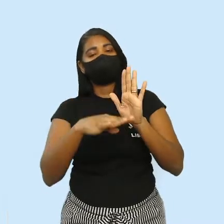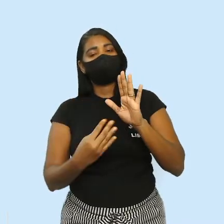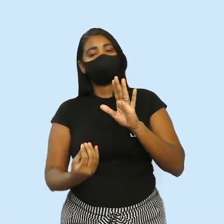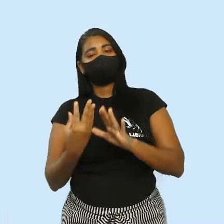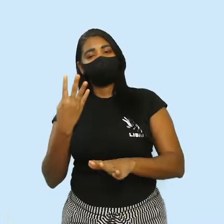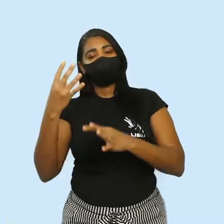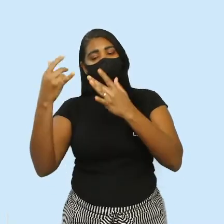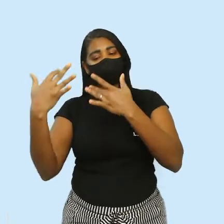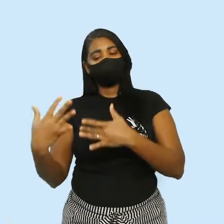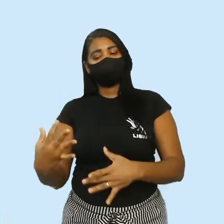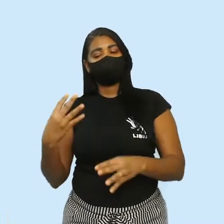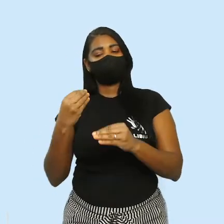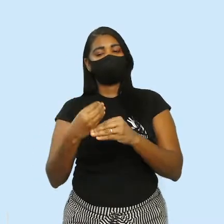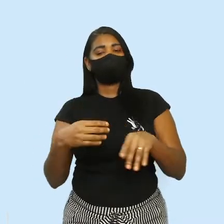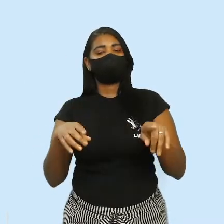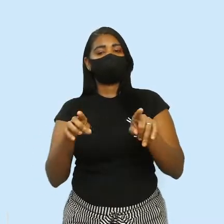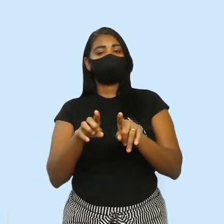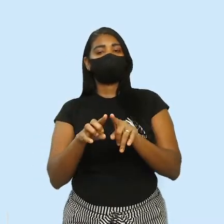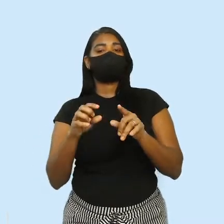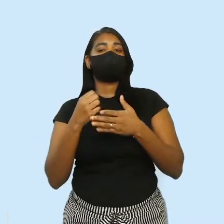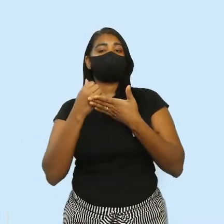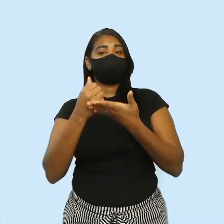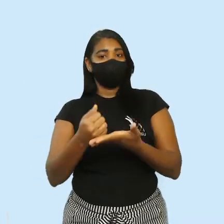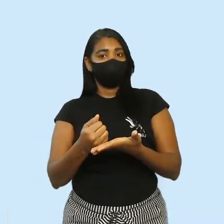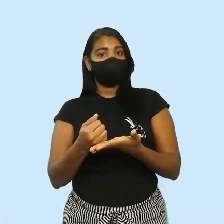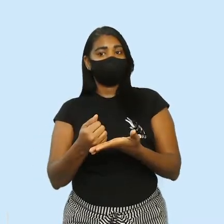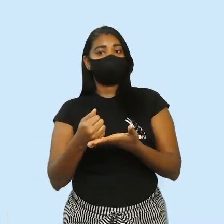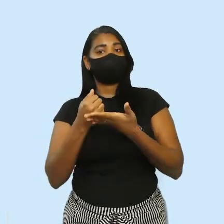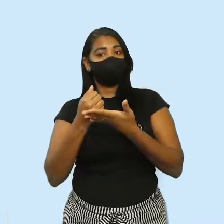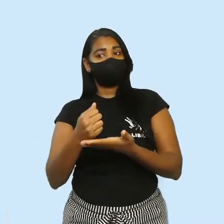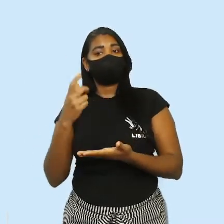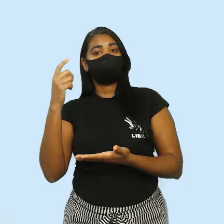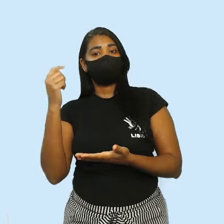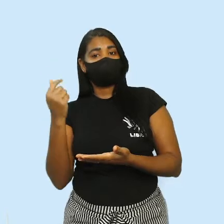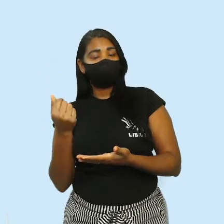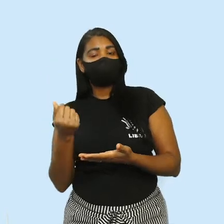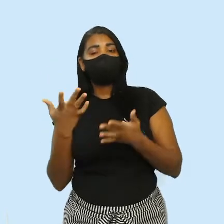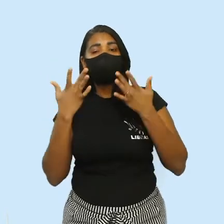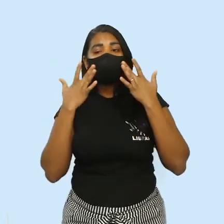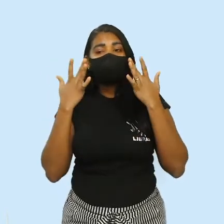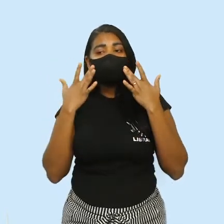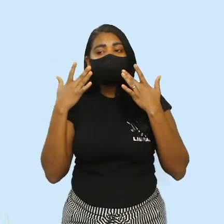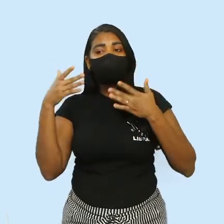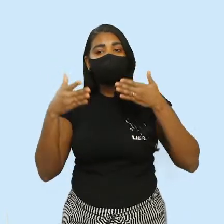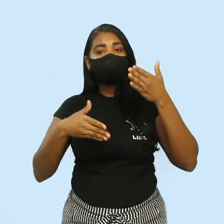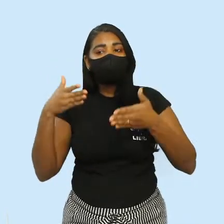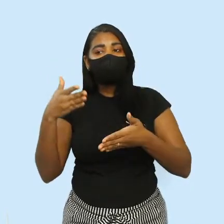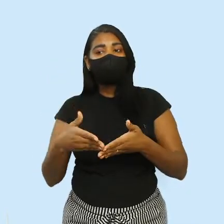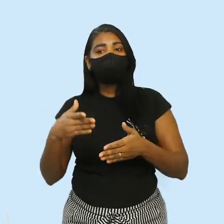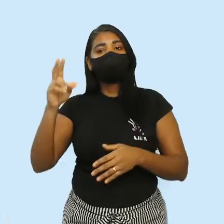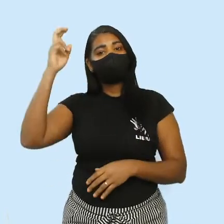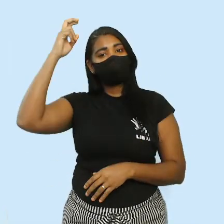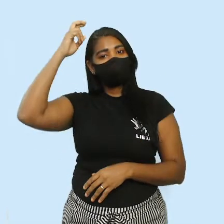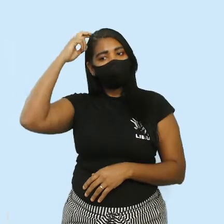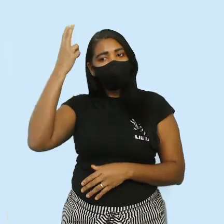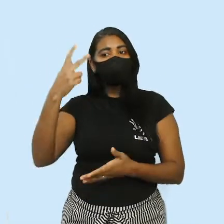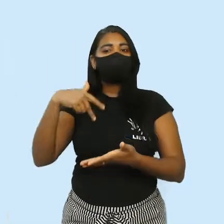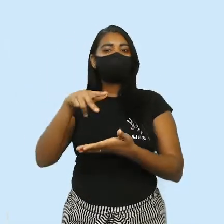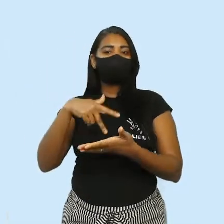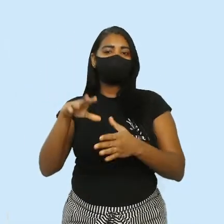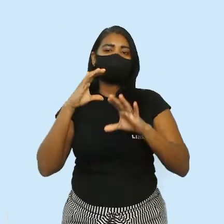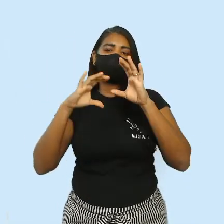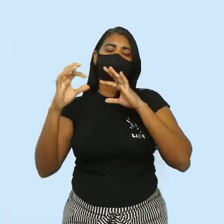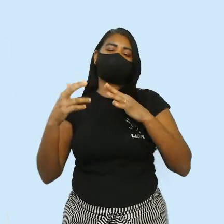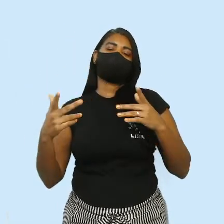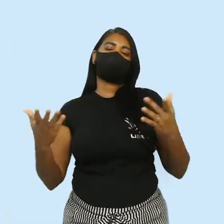a gente já está falando, como um auxílio emergencial para esses artistas que fazem parte, né, que são tão importantes,